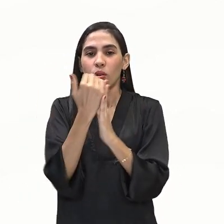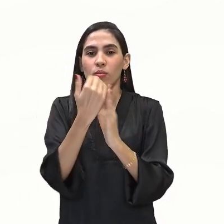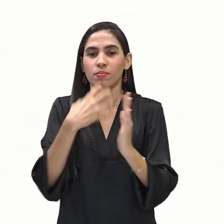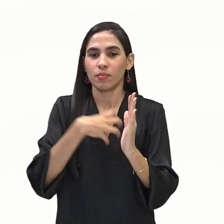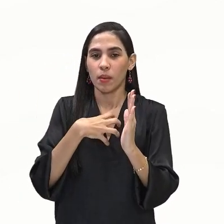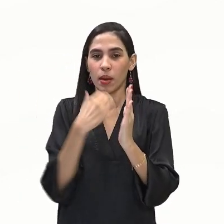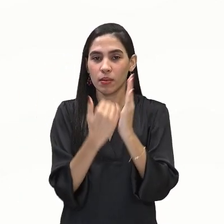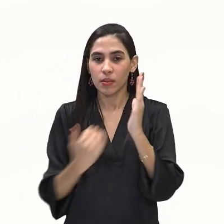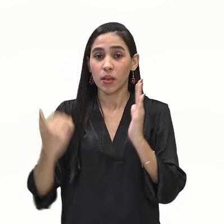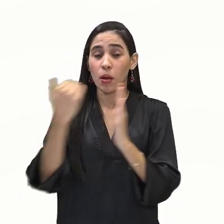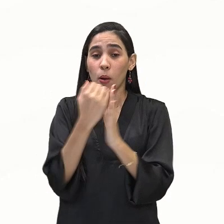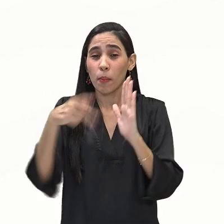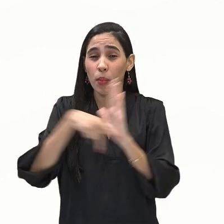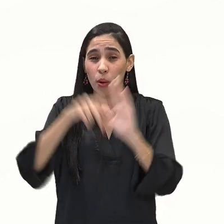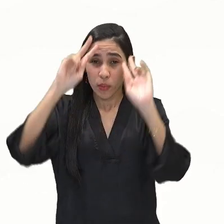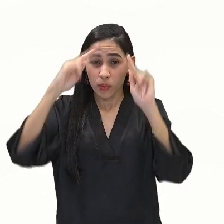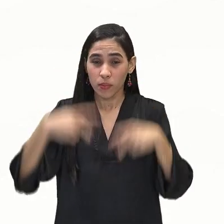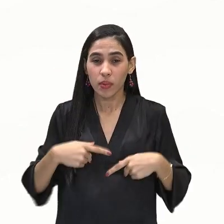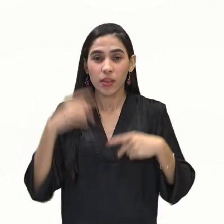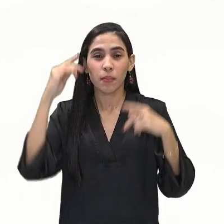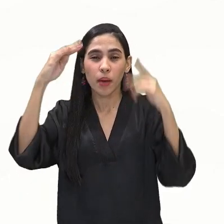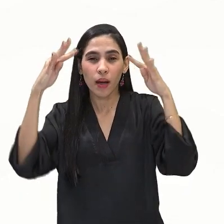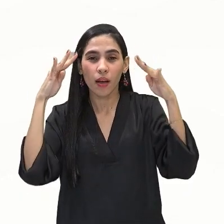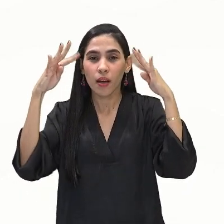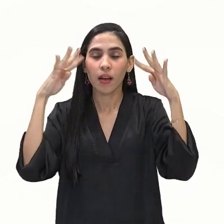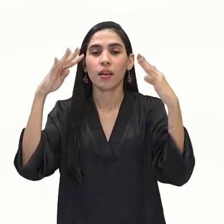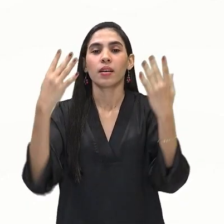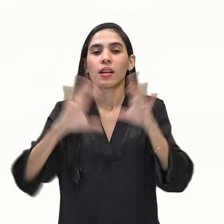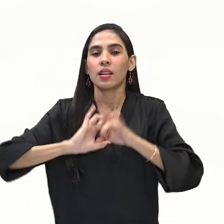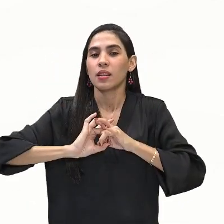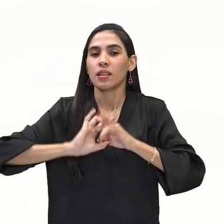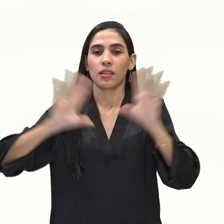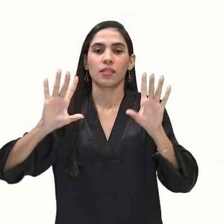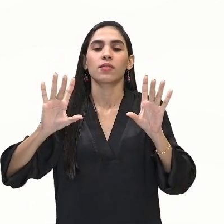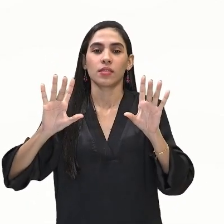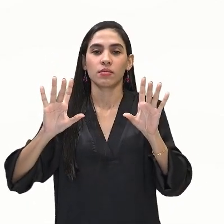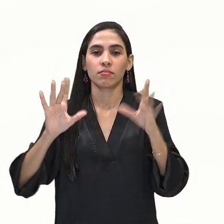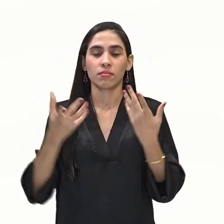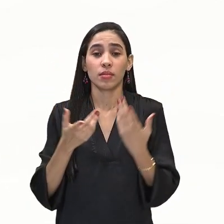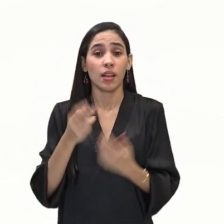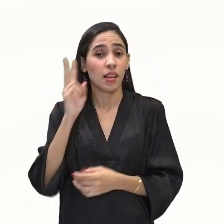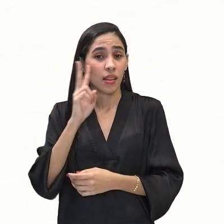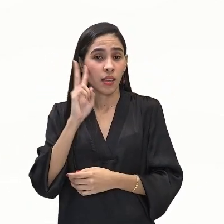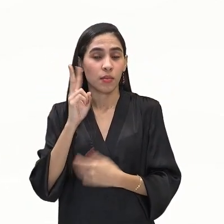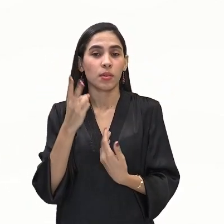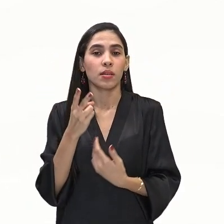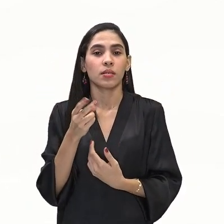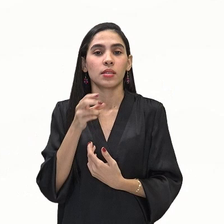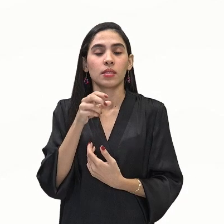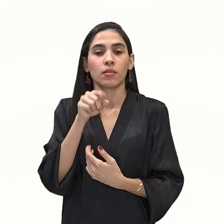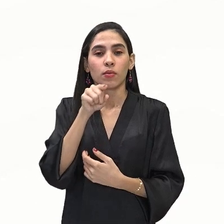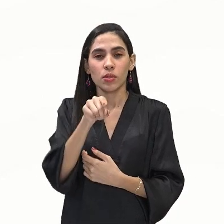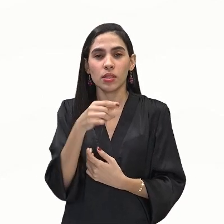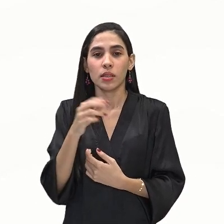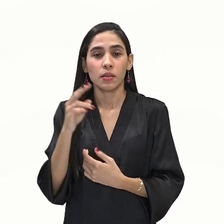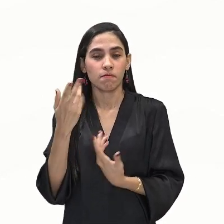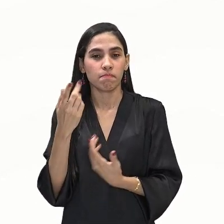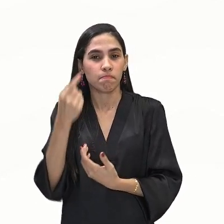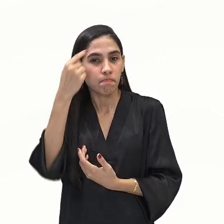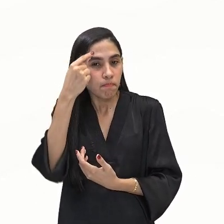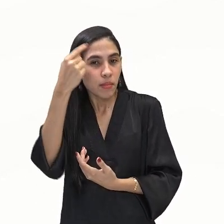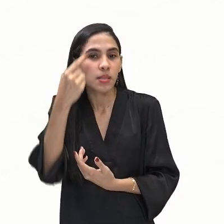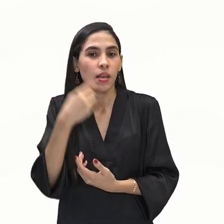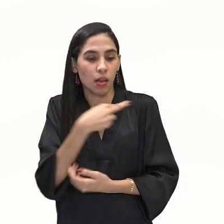do indivíduo, da imaginação criadora, da liberdade. Lembre-se, quando você pensar em